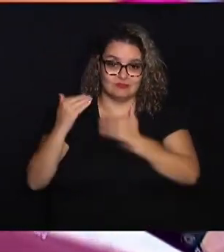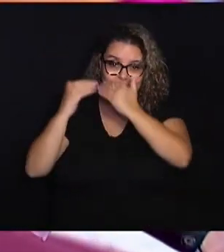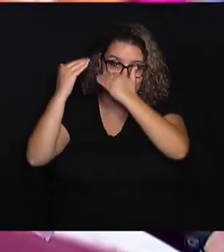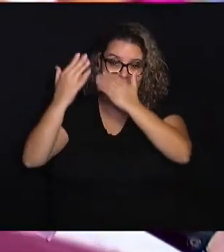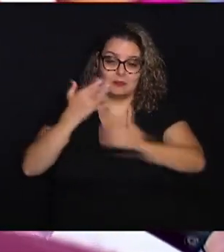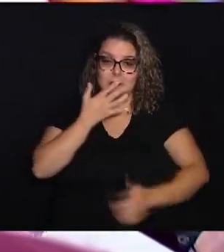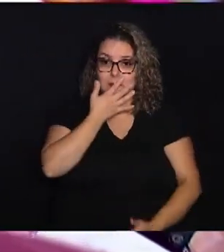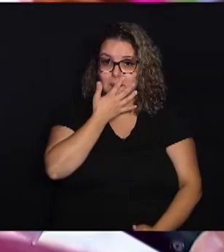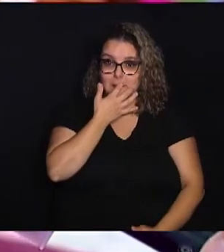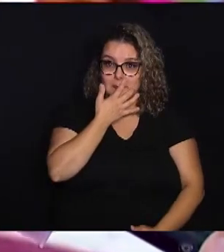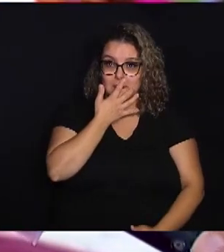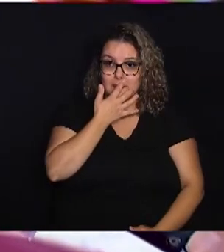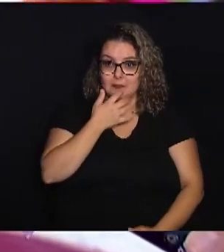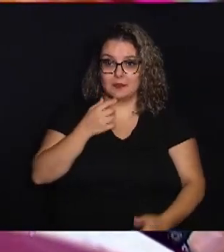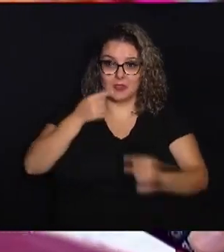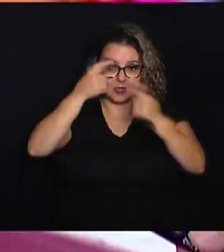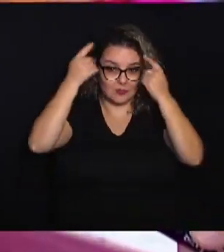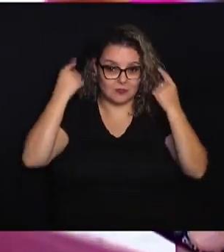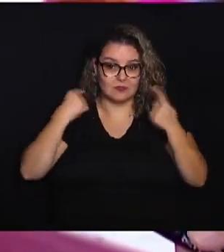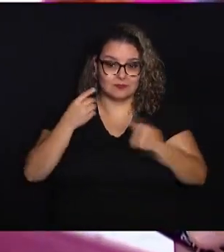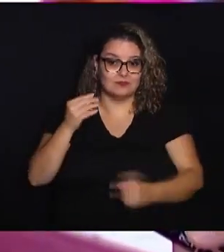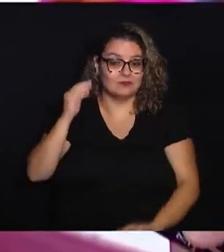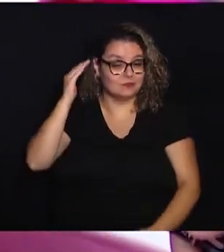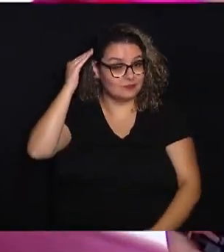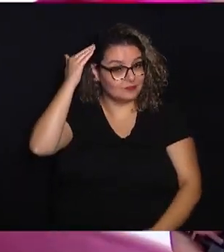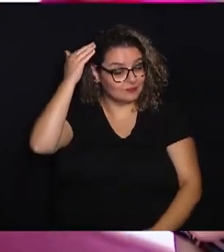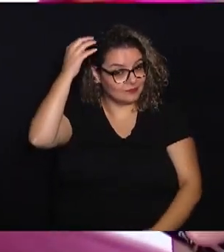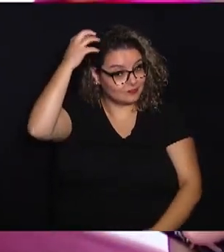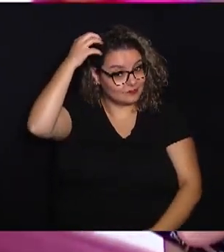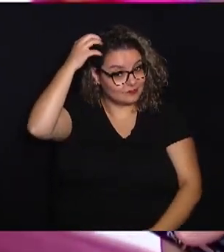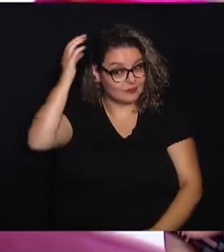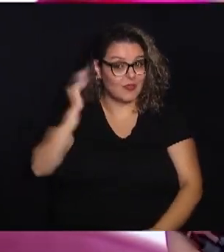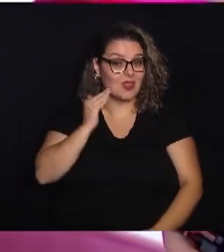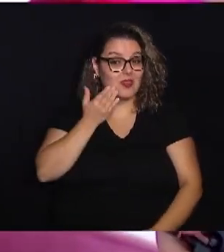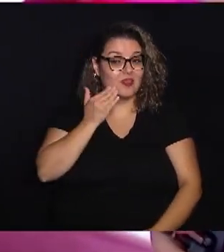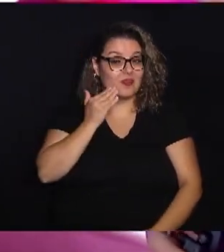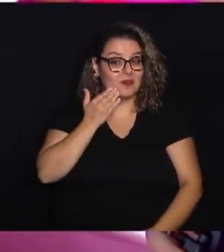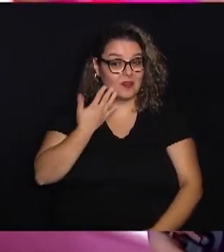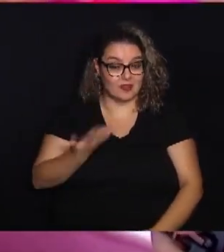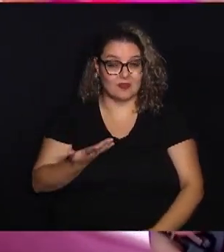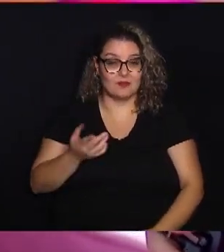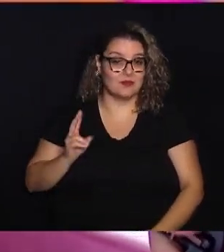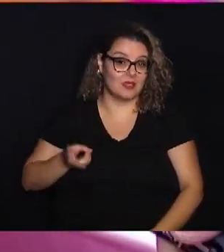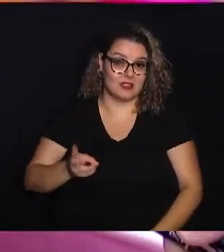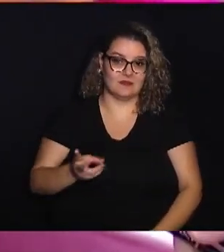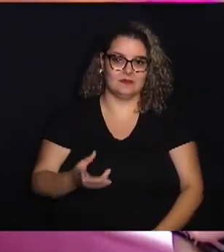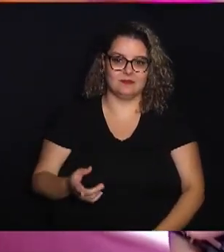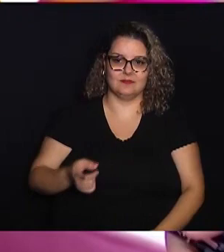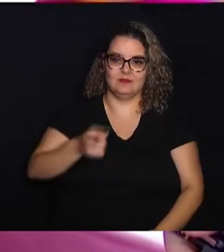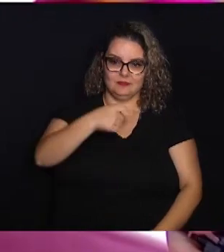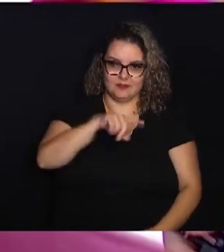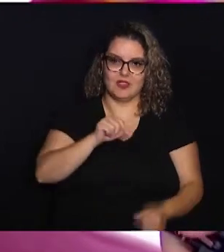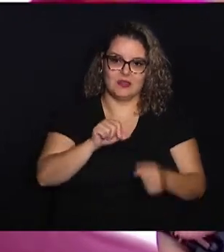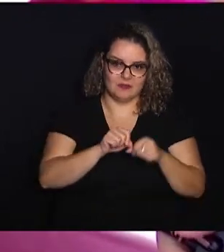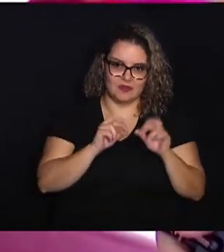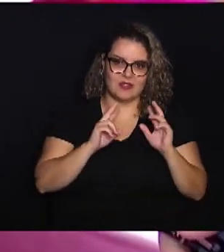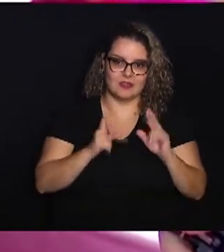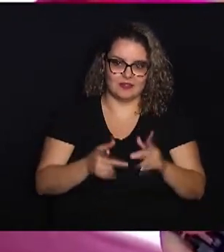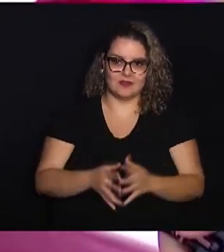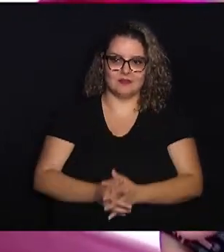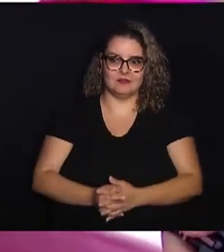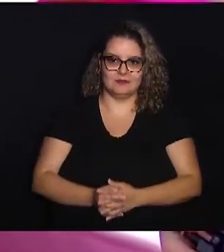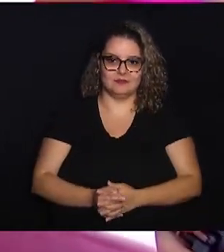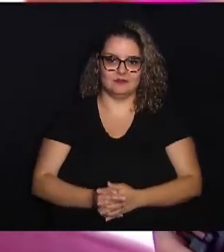Então é um local que vai ficar uma falha para sempre. Então, para eles faz diferença